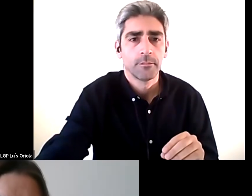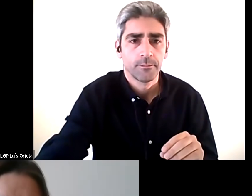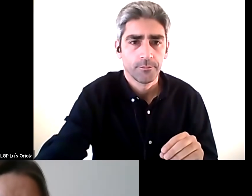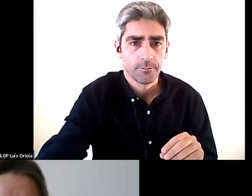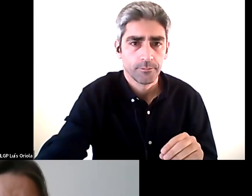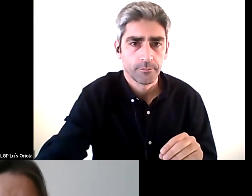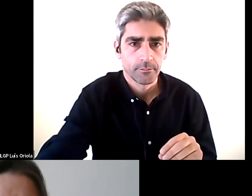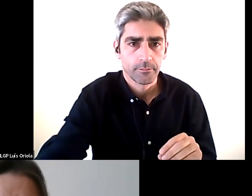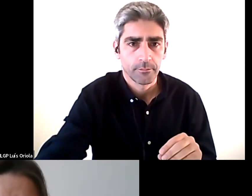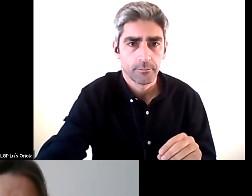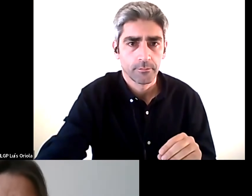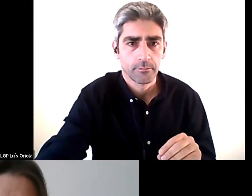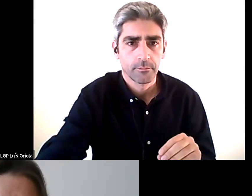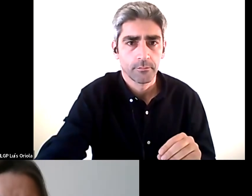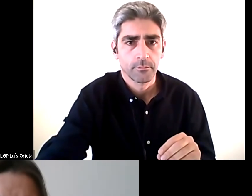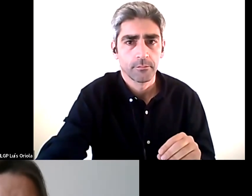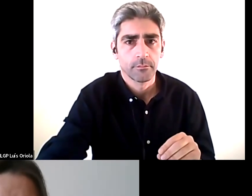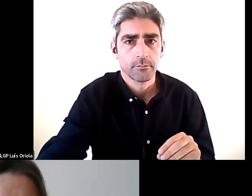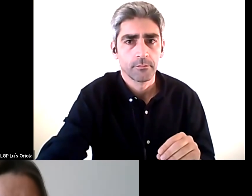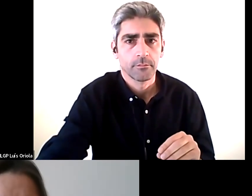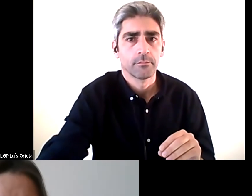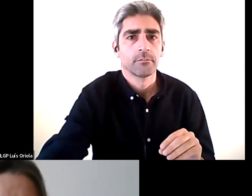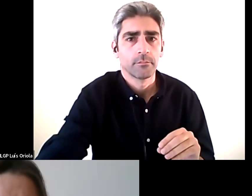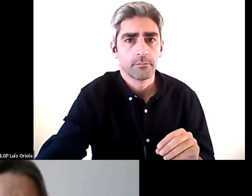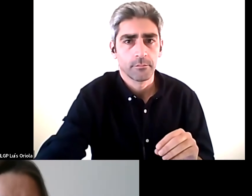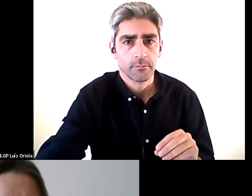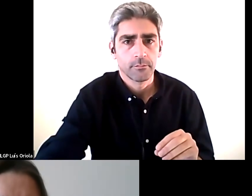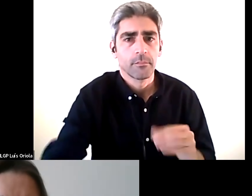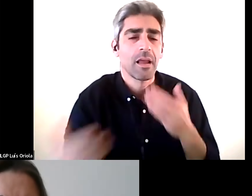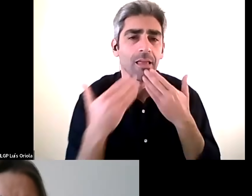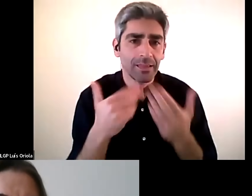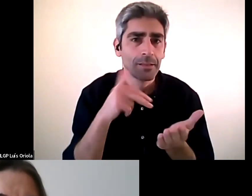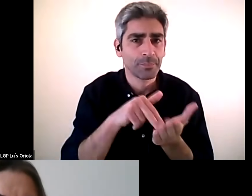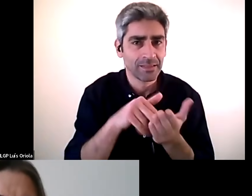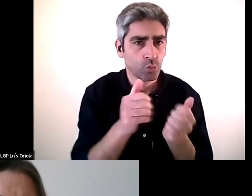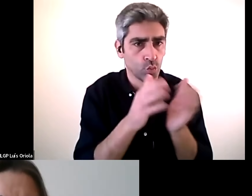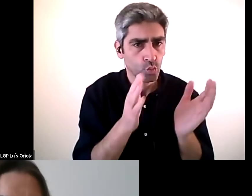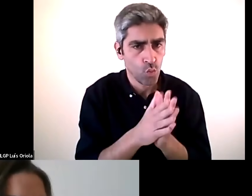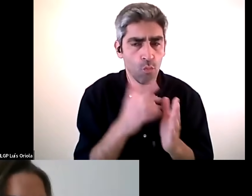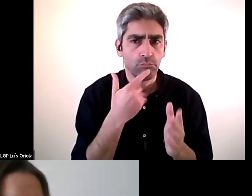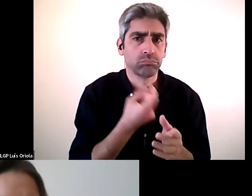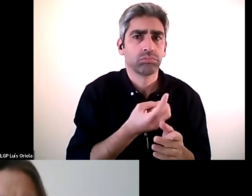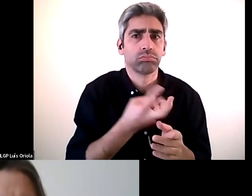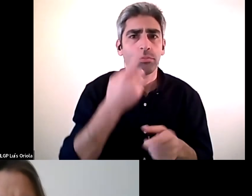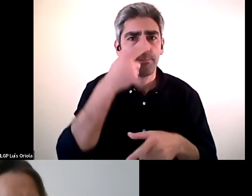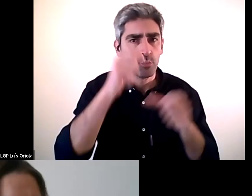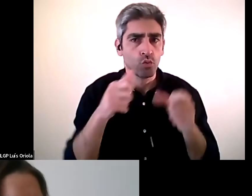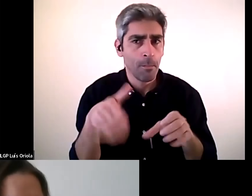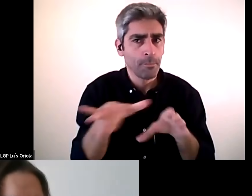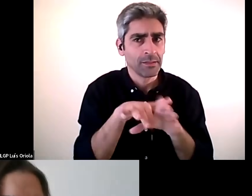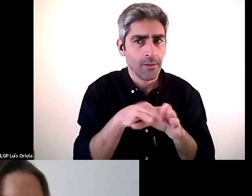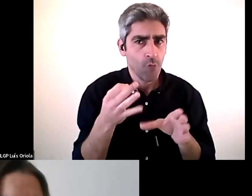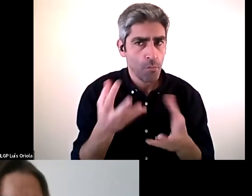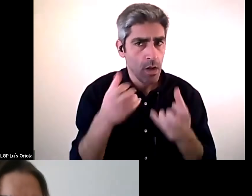imenso a presença de todos, tivemos sempre muitas pessoas e, portanto, o que prova que esta temática é, sem dúvida,